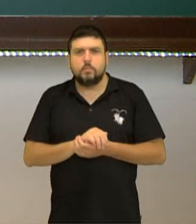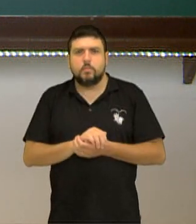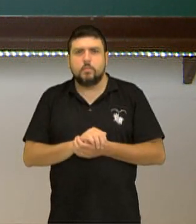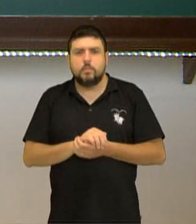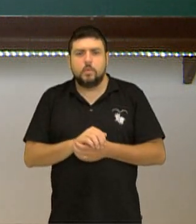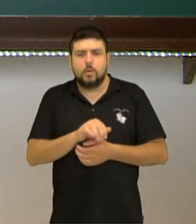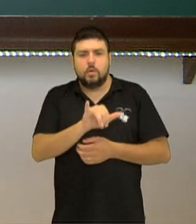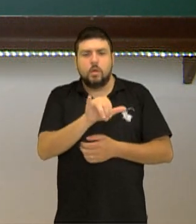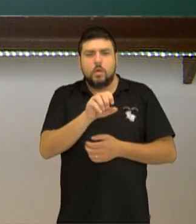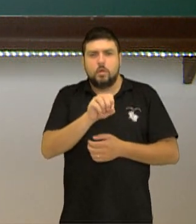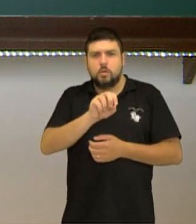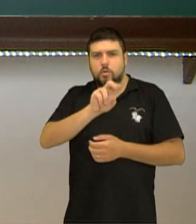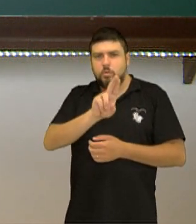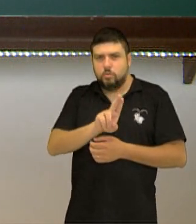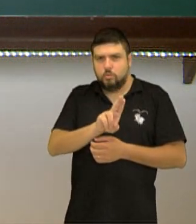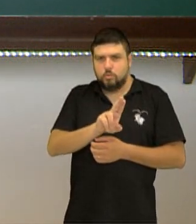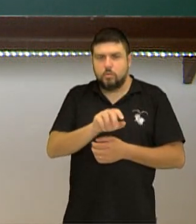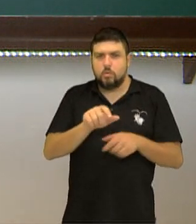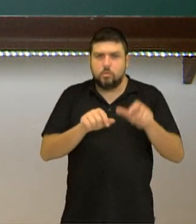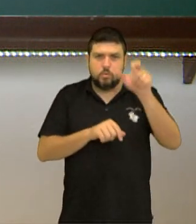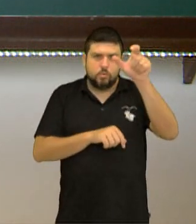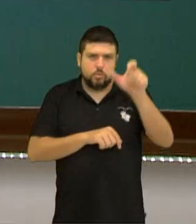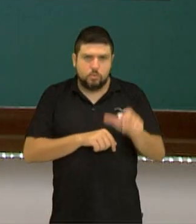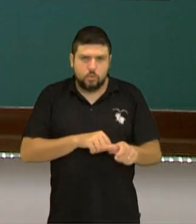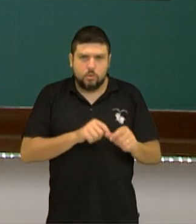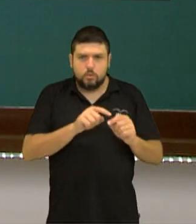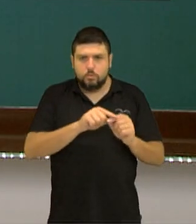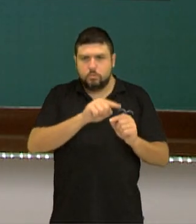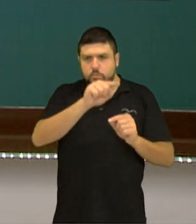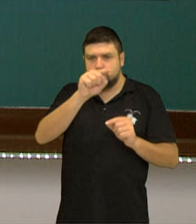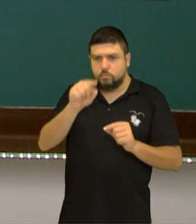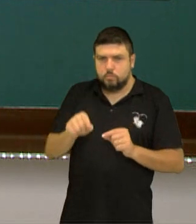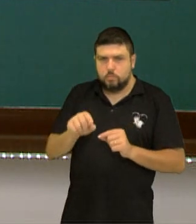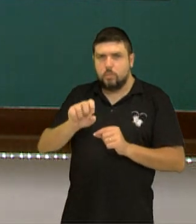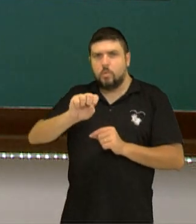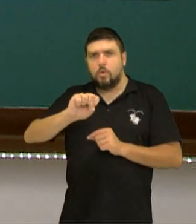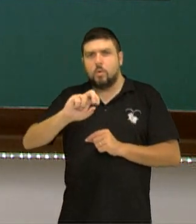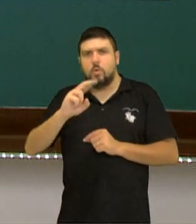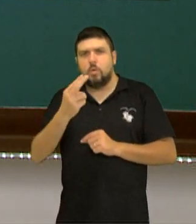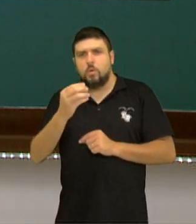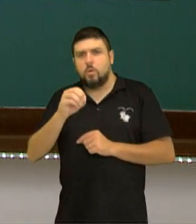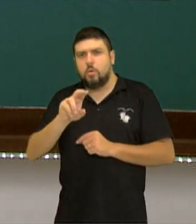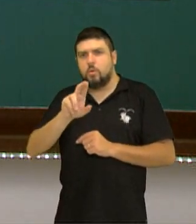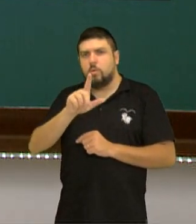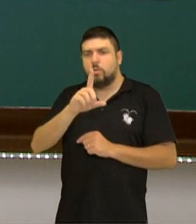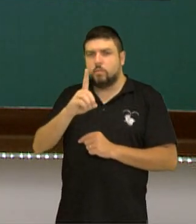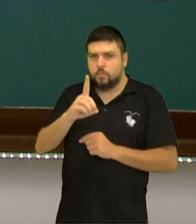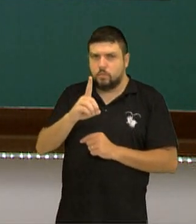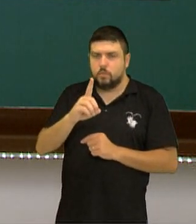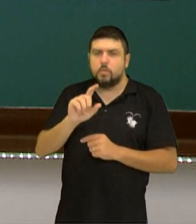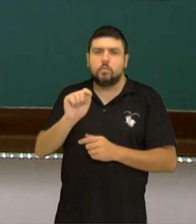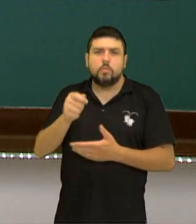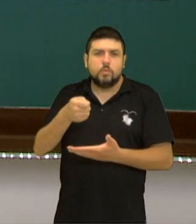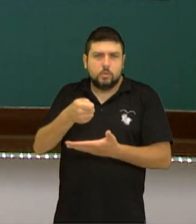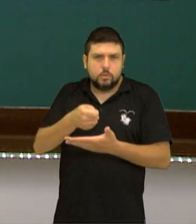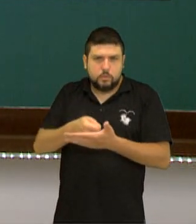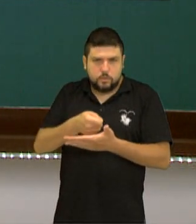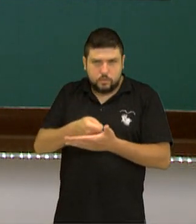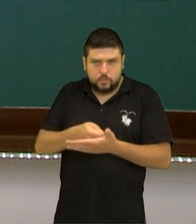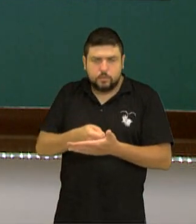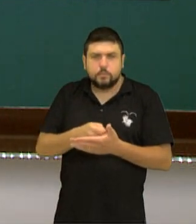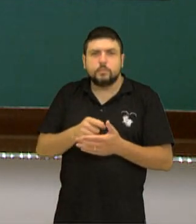you, logo depois do sujeito você colocou ali o should, que é o que significa deveria, que a gente usa para indicar